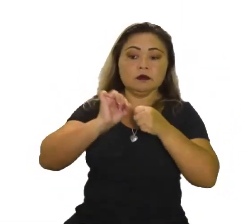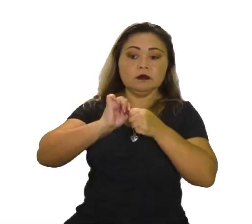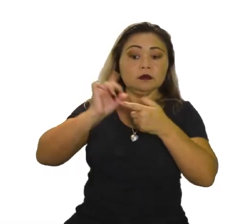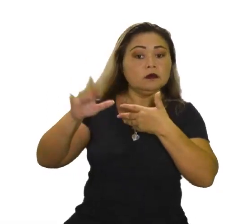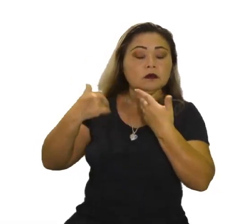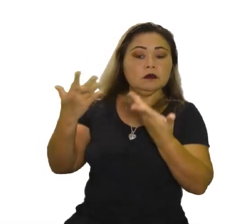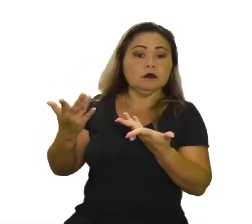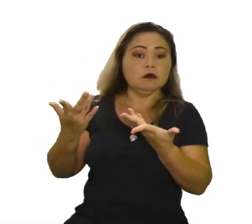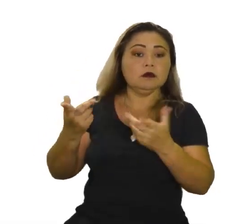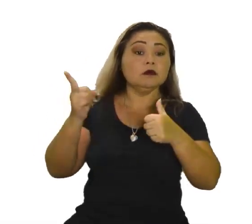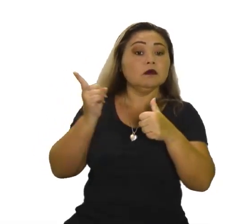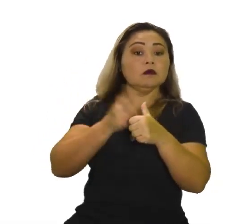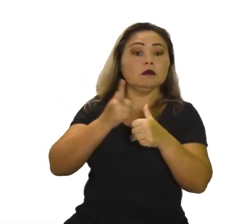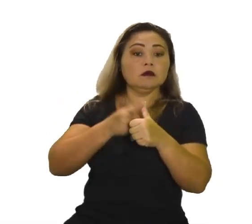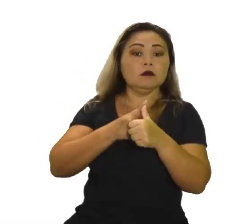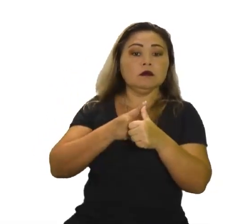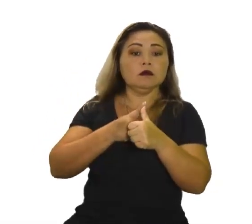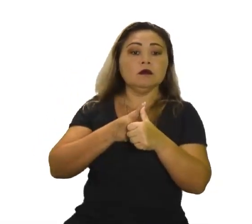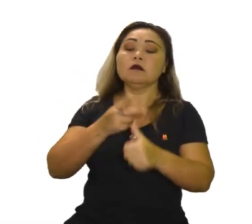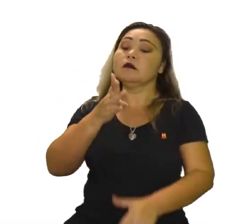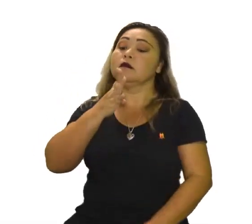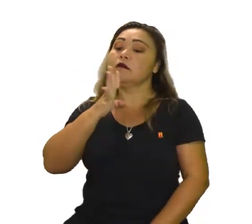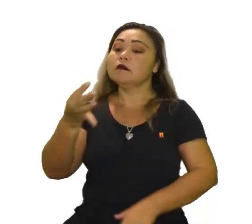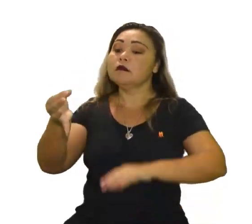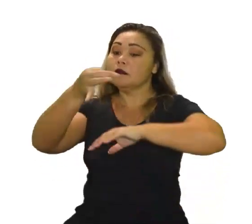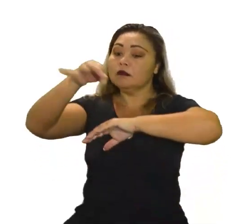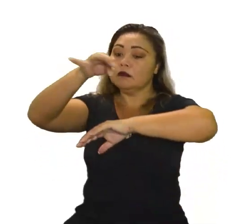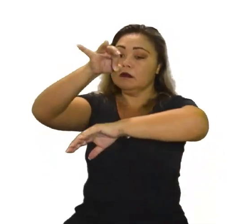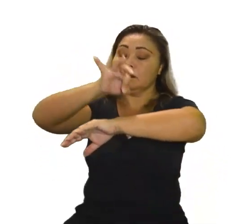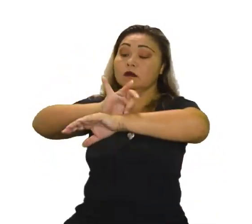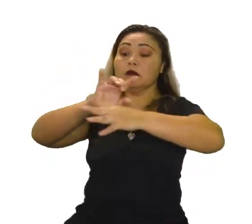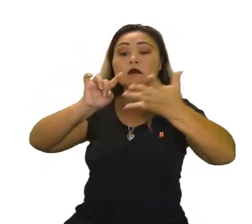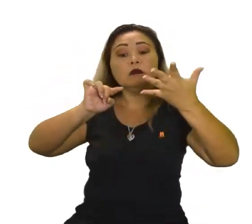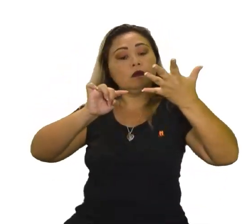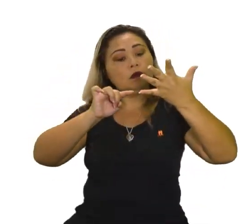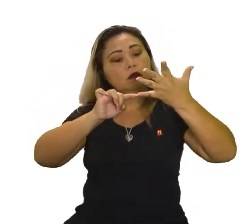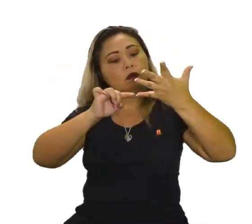Aí, ó. Primeiro, conhecendo cada